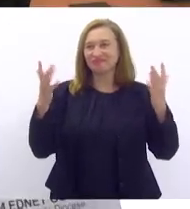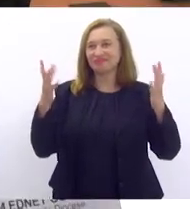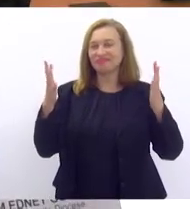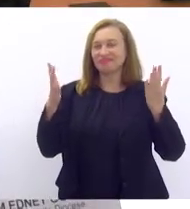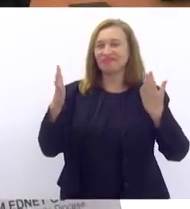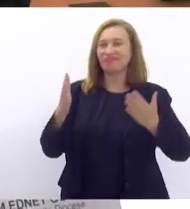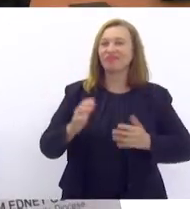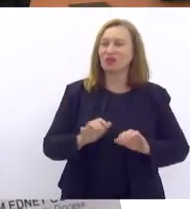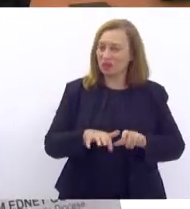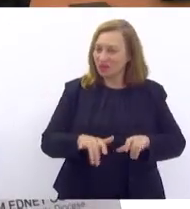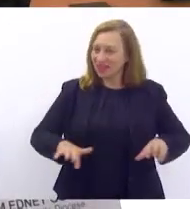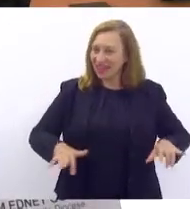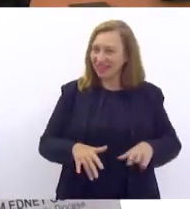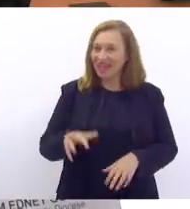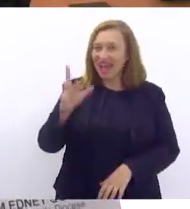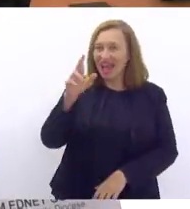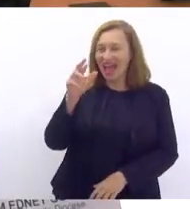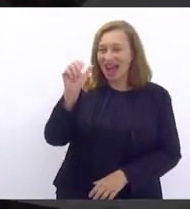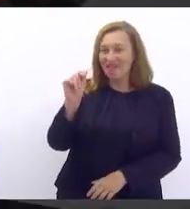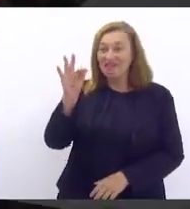No teclado, Rafinha.